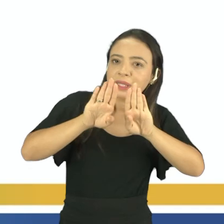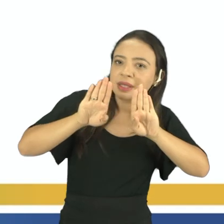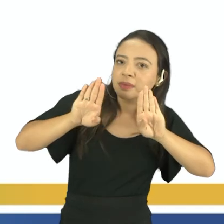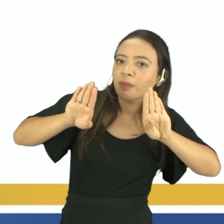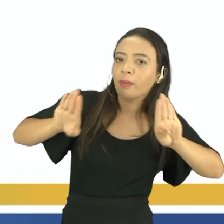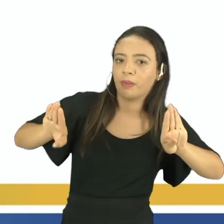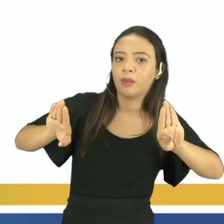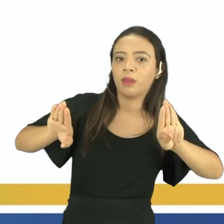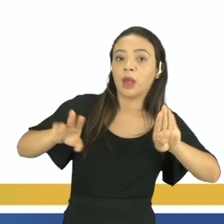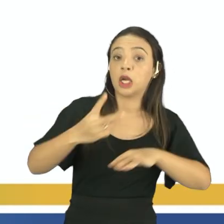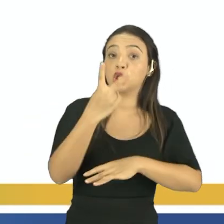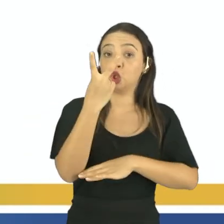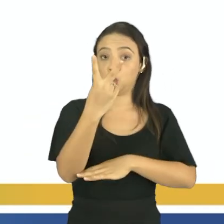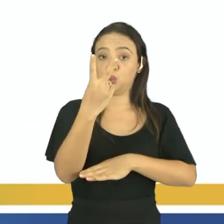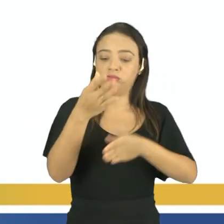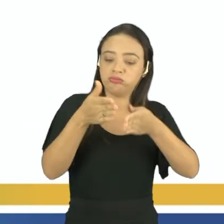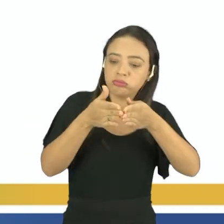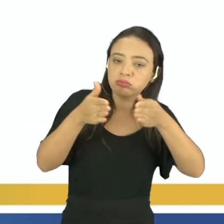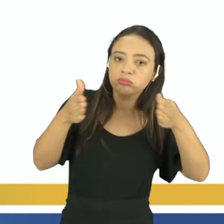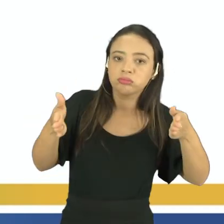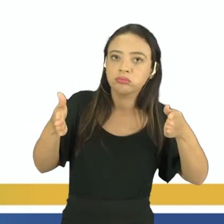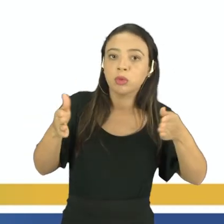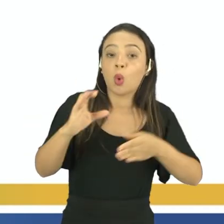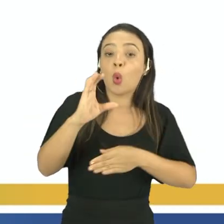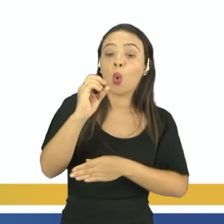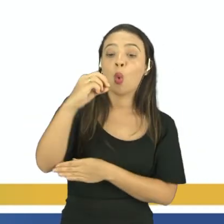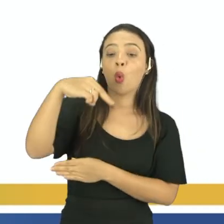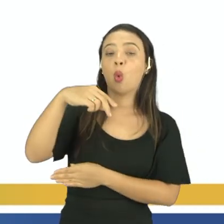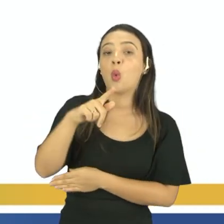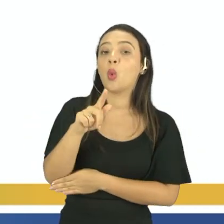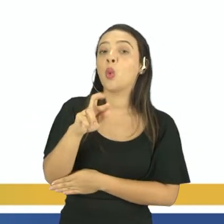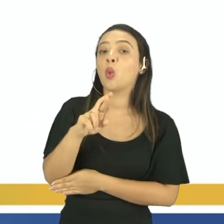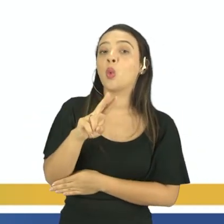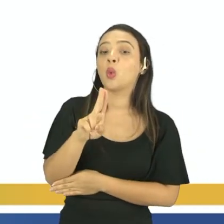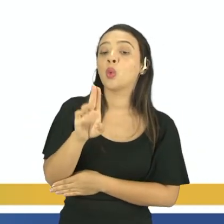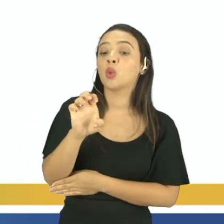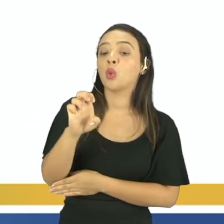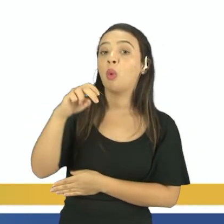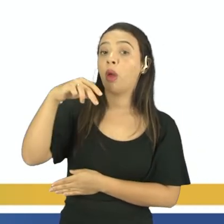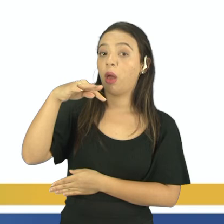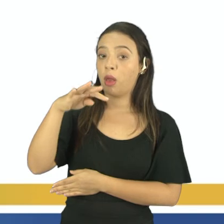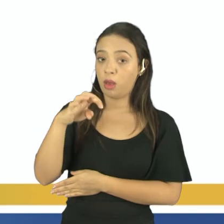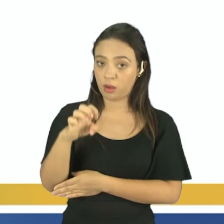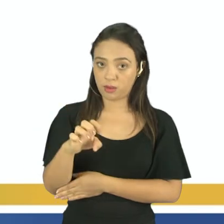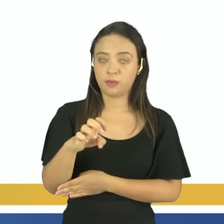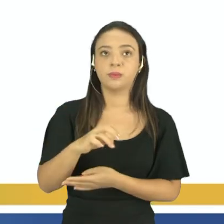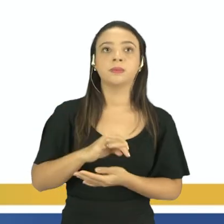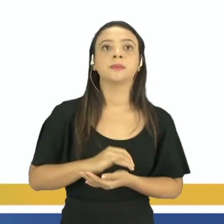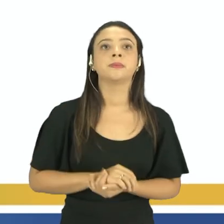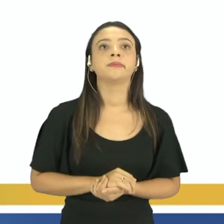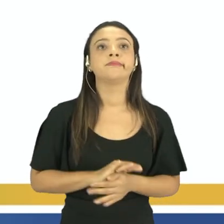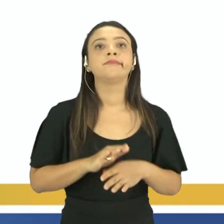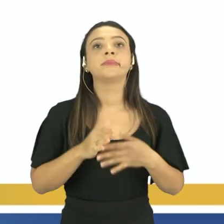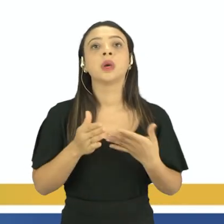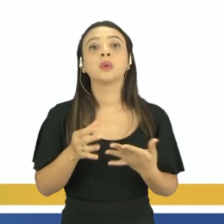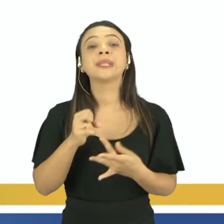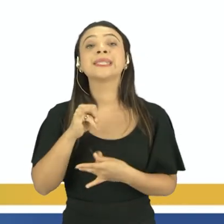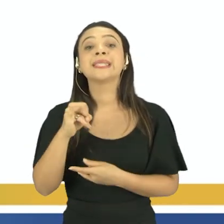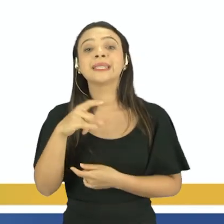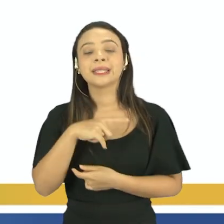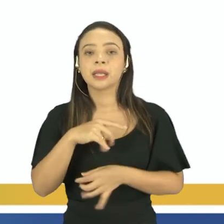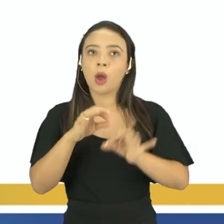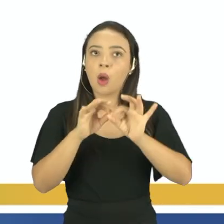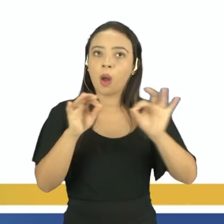né, em duas partes congruentes, certo? Muito bem. Então, sendo assim, se o